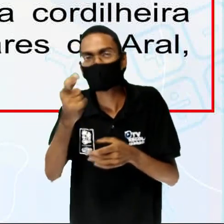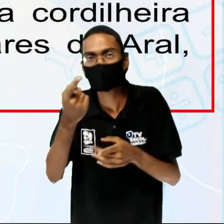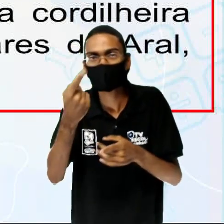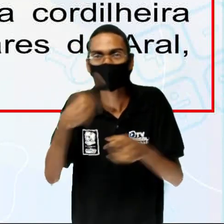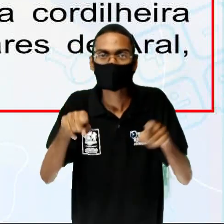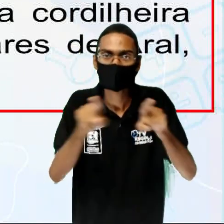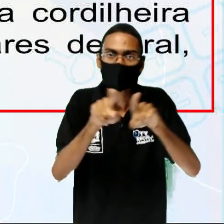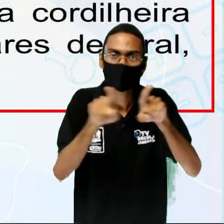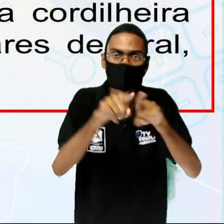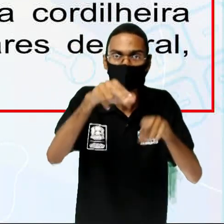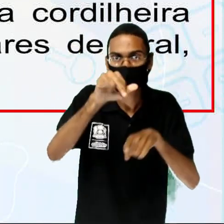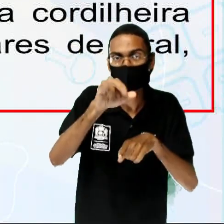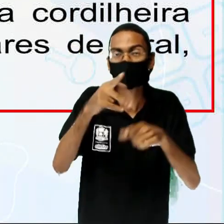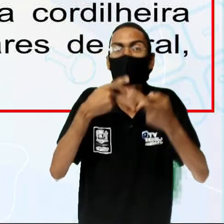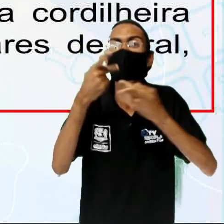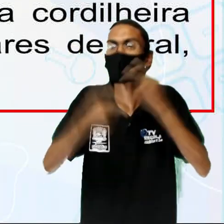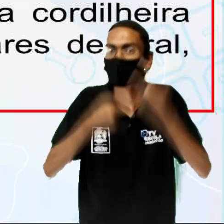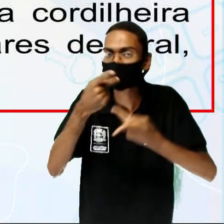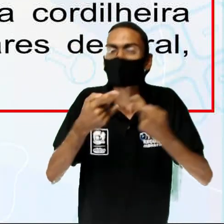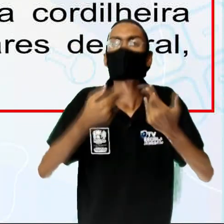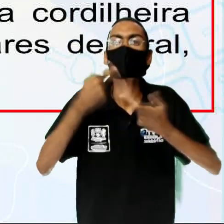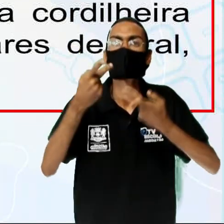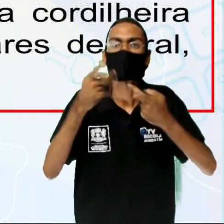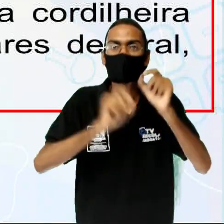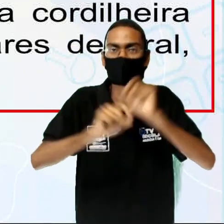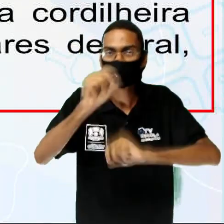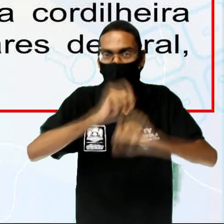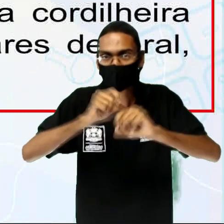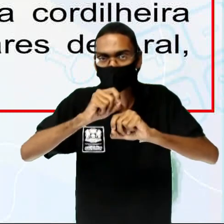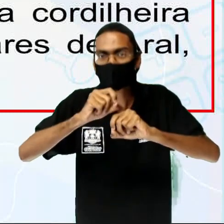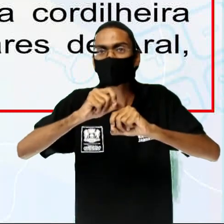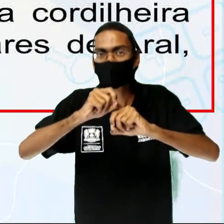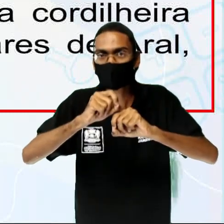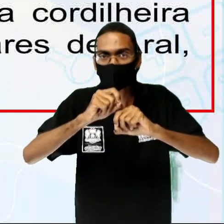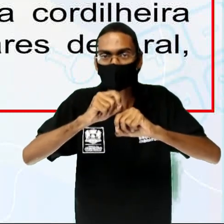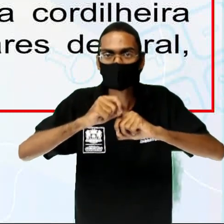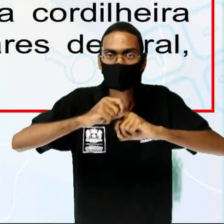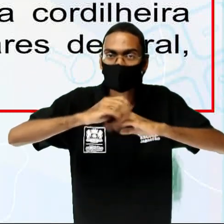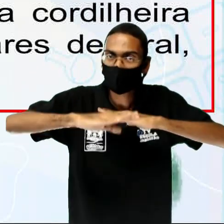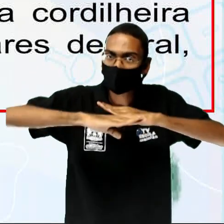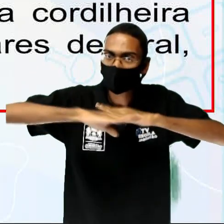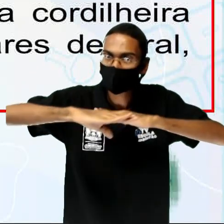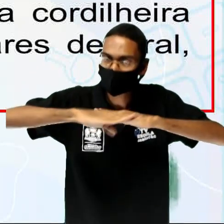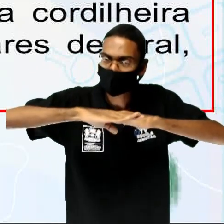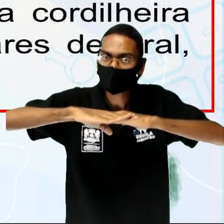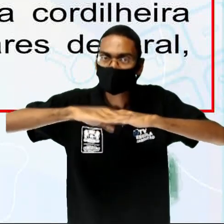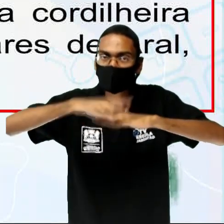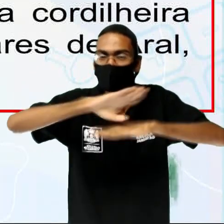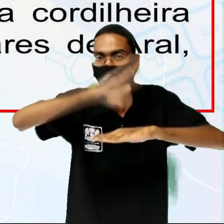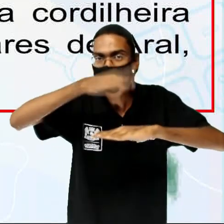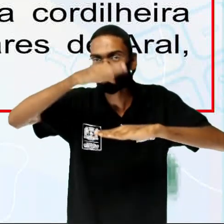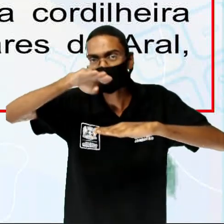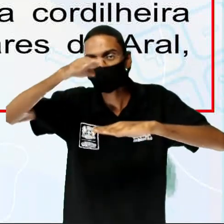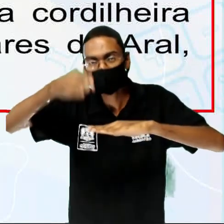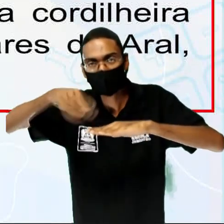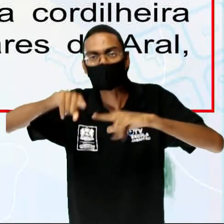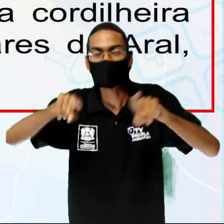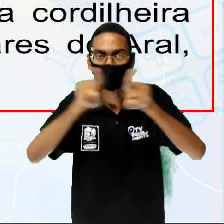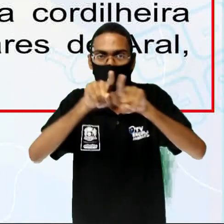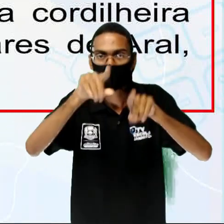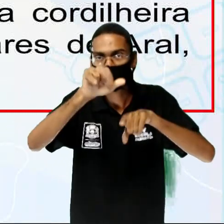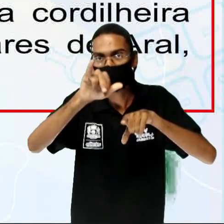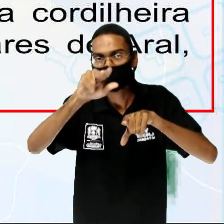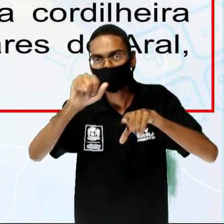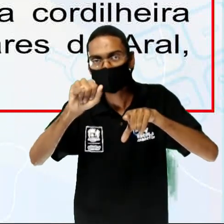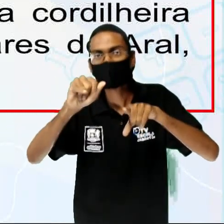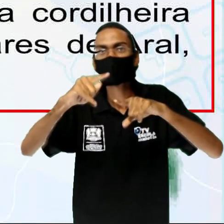geomorfológicas, me refiro a planalto e planície, né? Então, destacam-se ainda a cordilheira do Himalaia e as